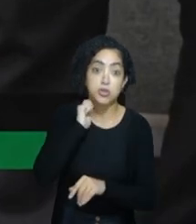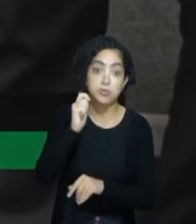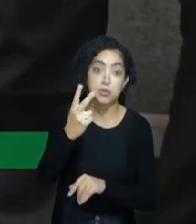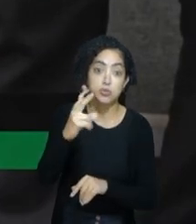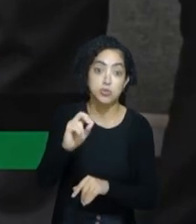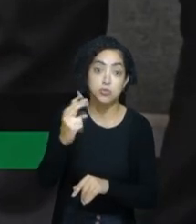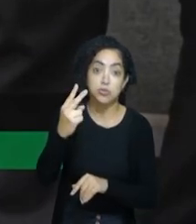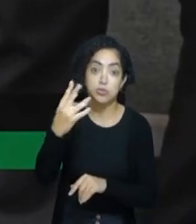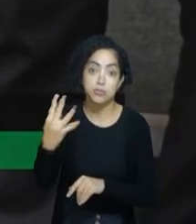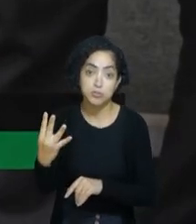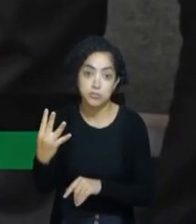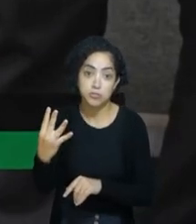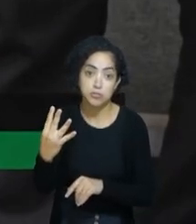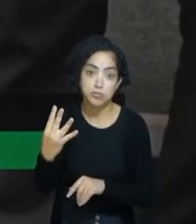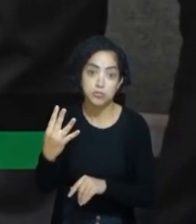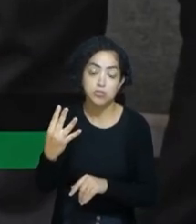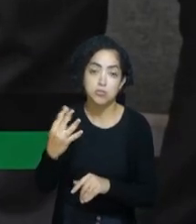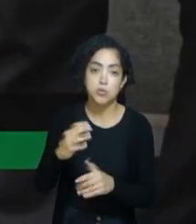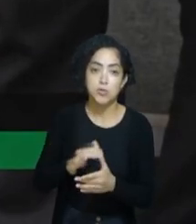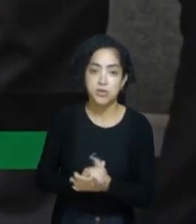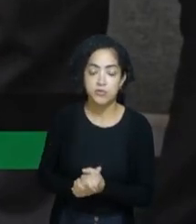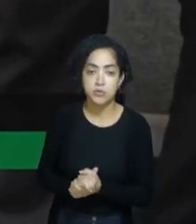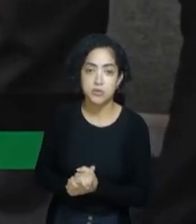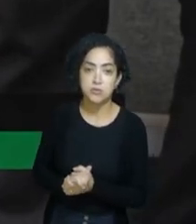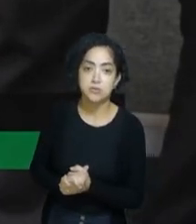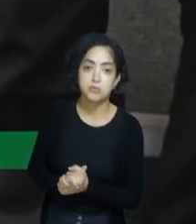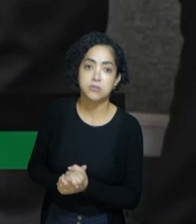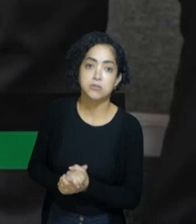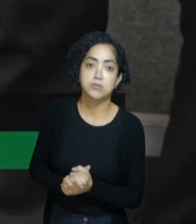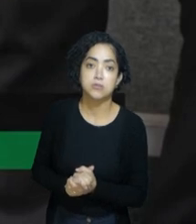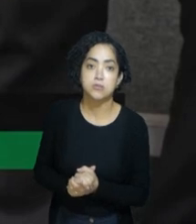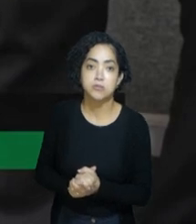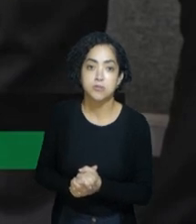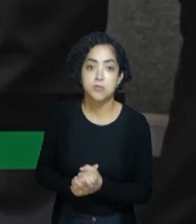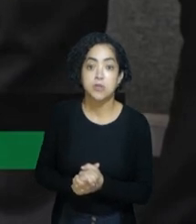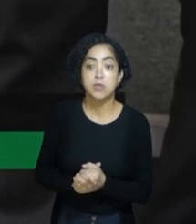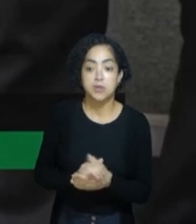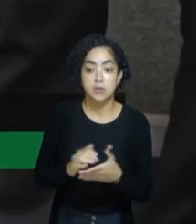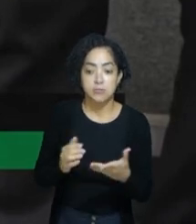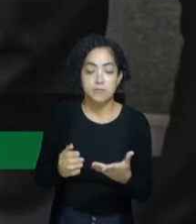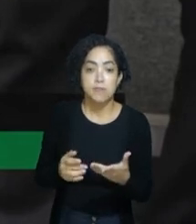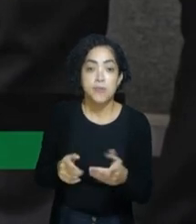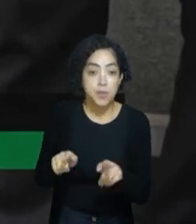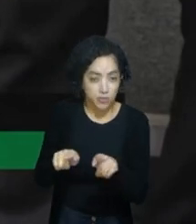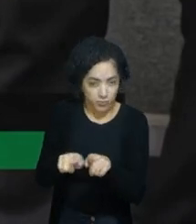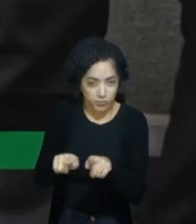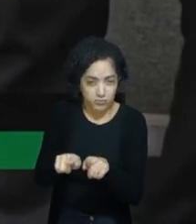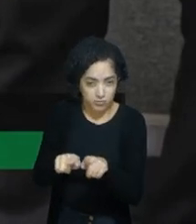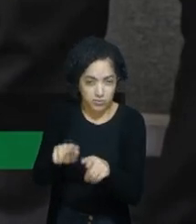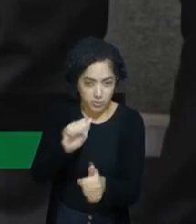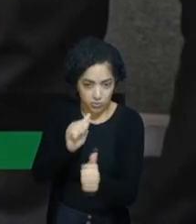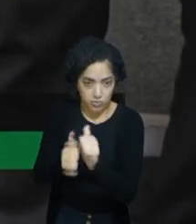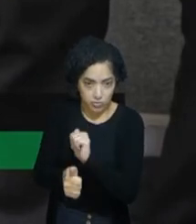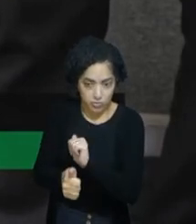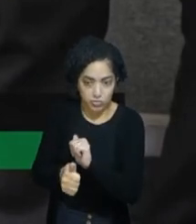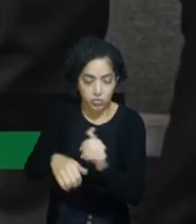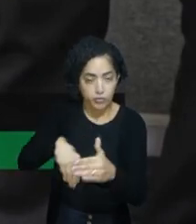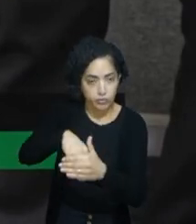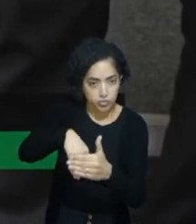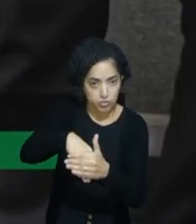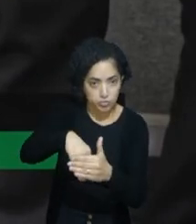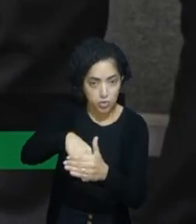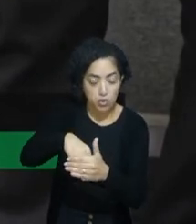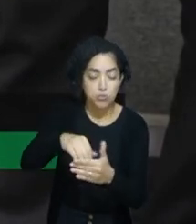exceção de modalidades de futsal para surdos se fosse dia primo de Abril a data do requerimento a gente podia interpretar que era o dia da